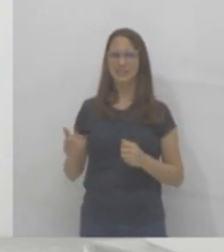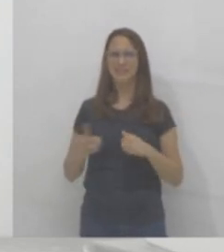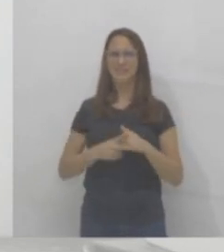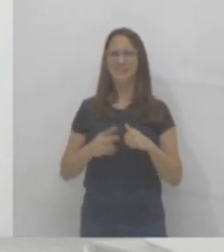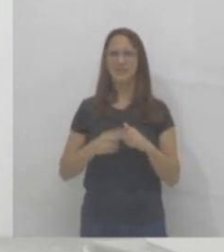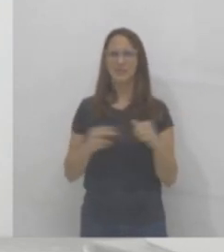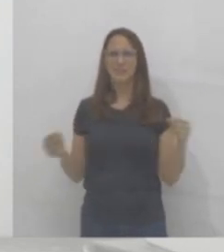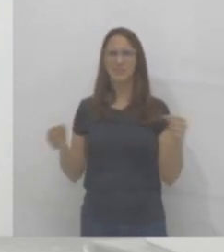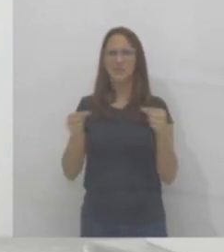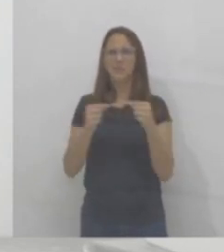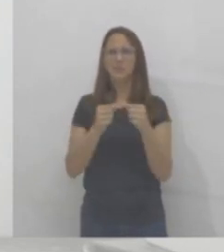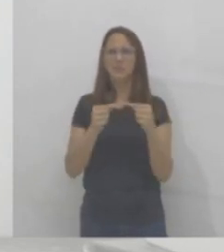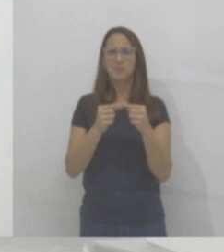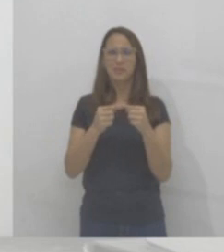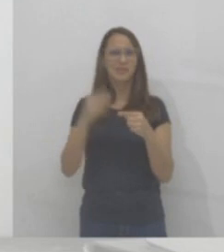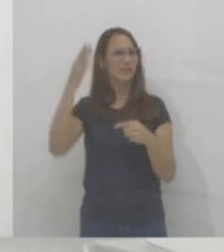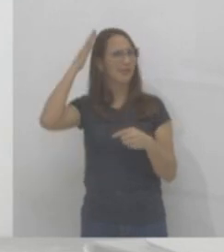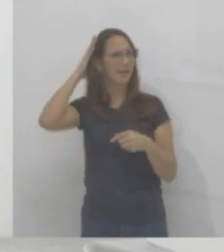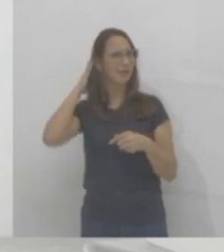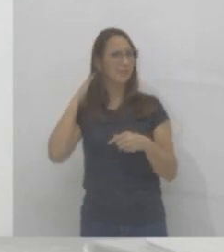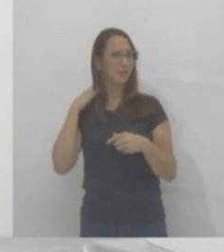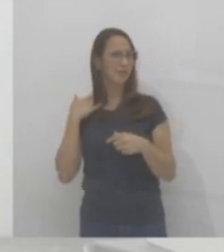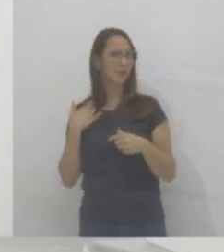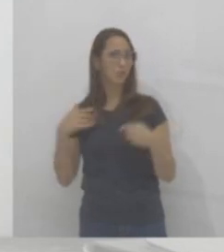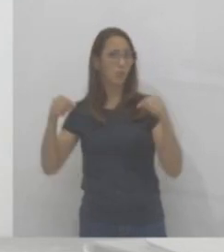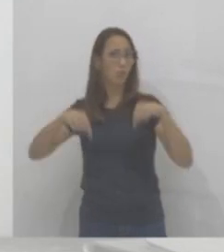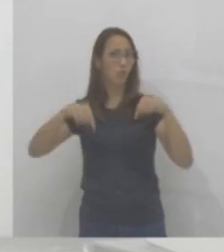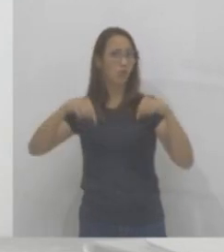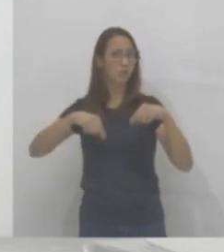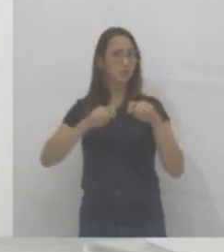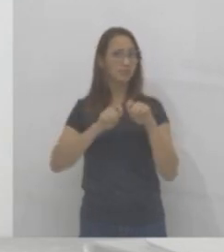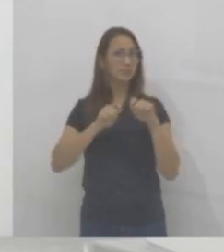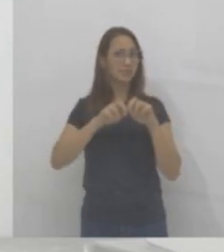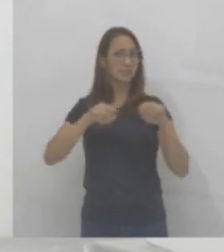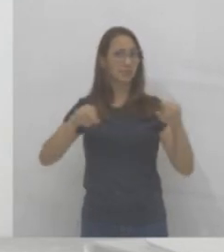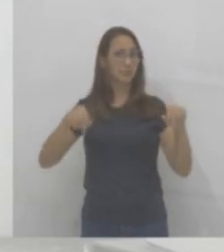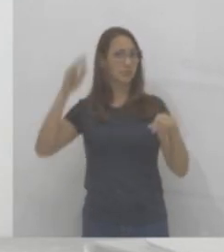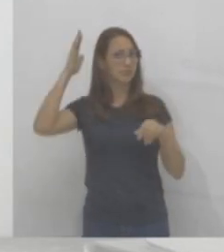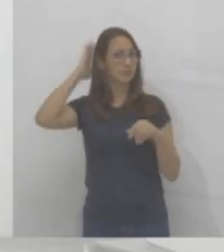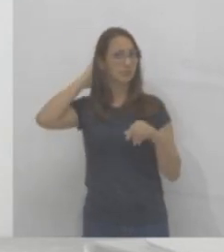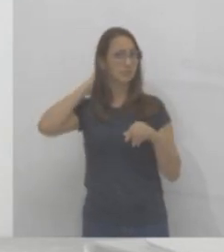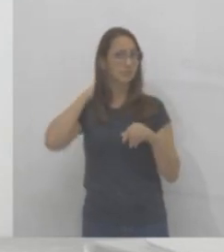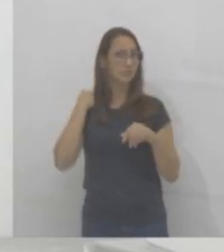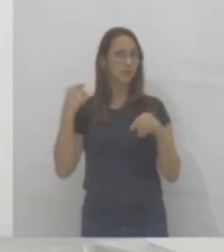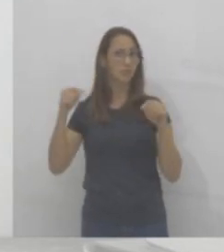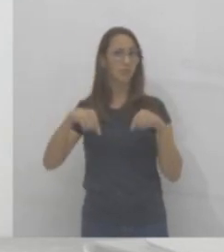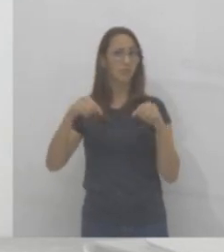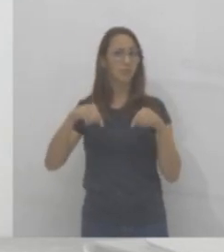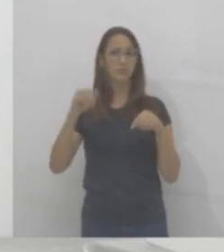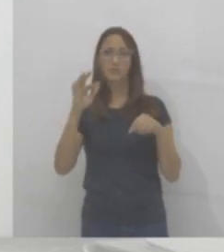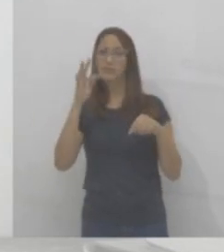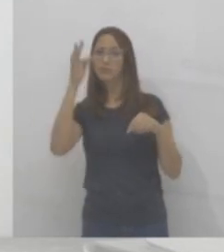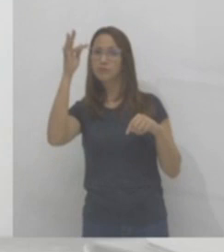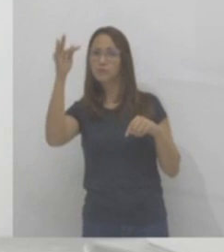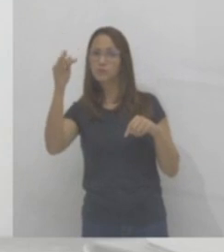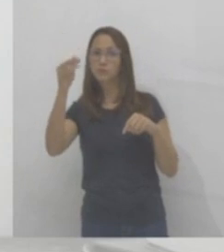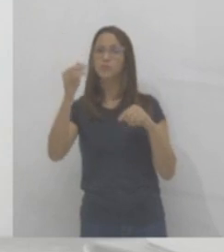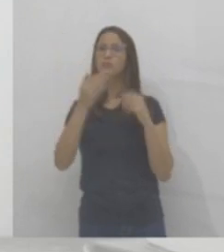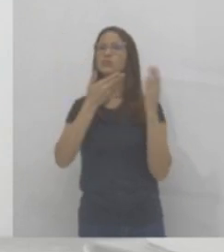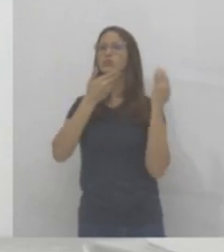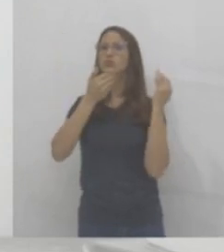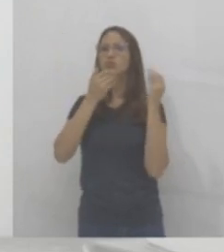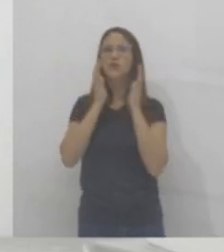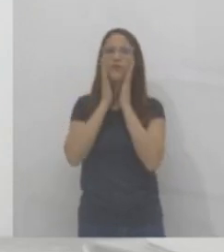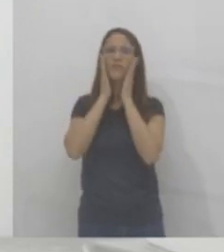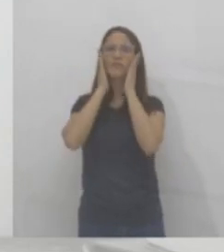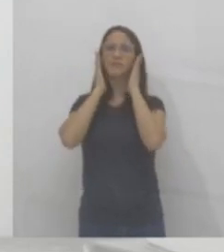usados para fazer alguma coisa com o meu cabelo para eu parecer mais jovem? Pensou? Tempinho? Acho que só